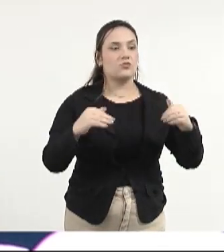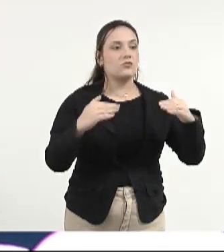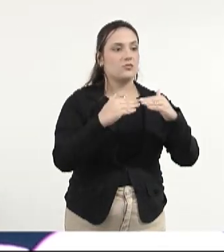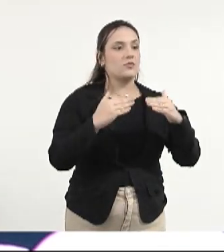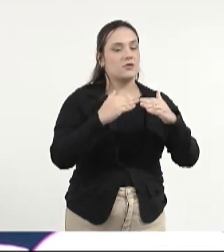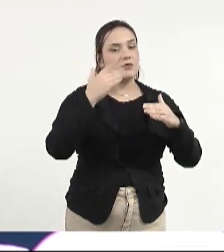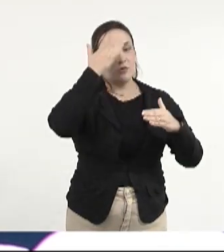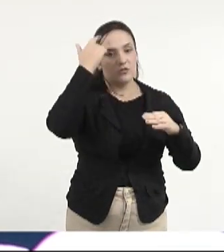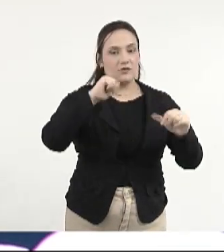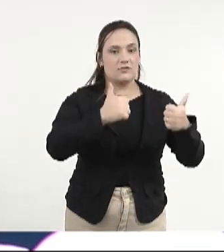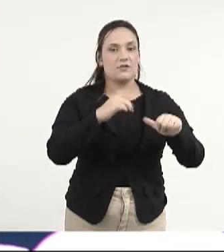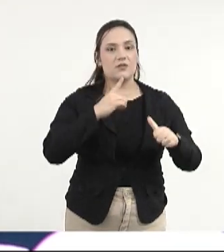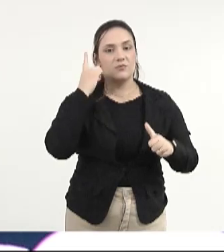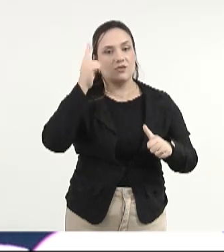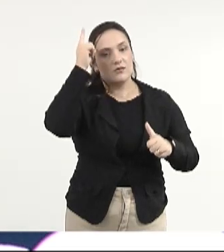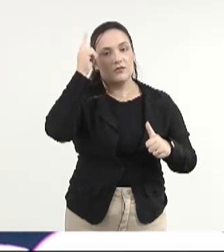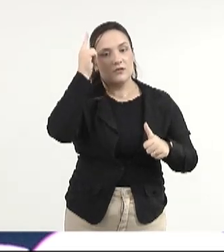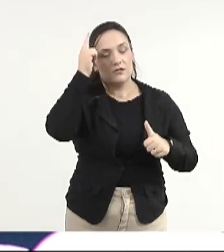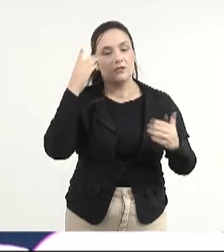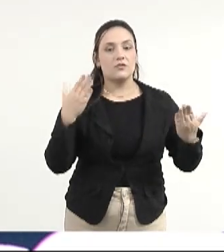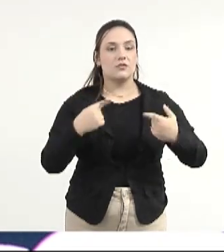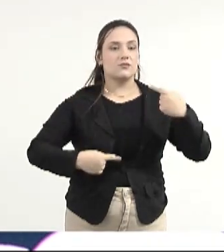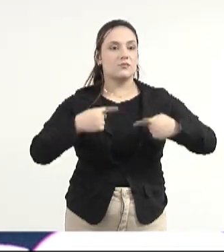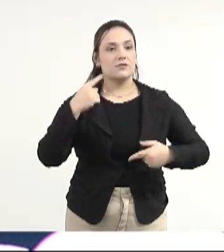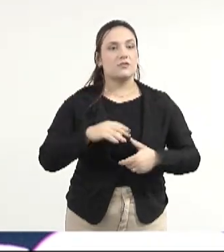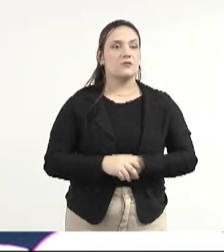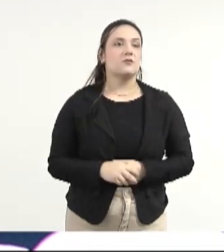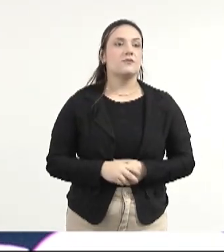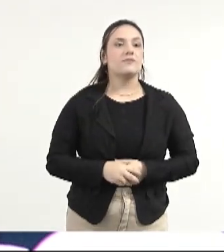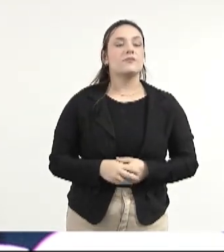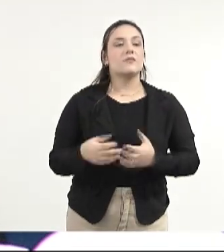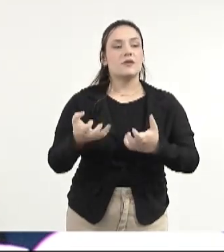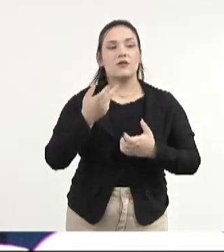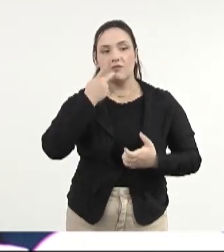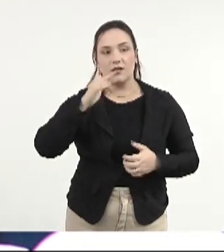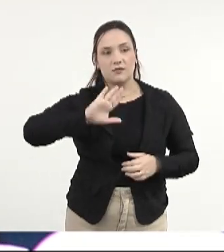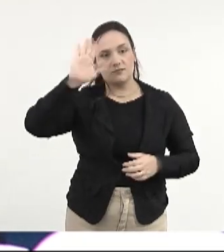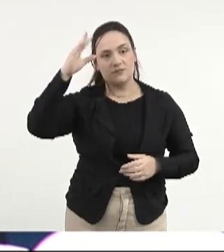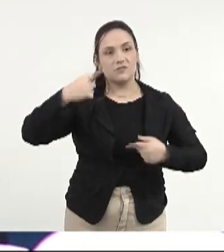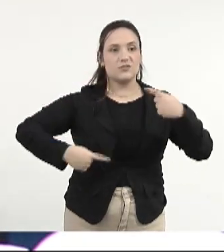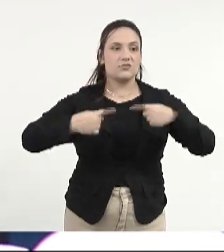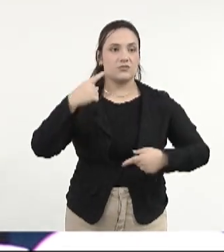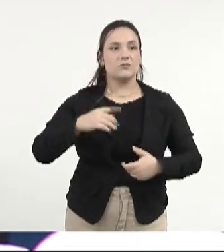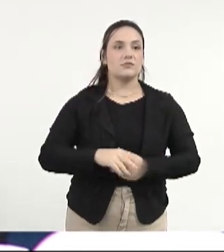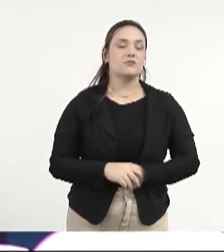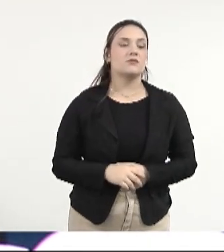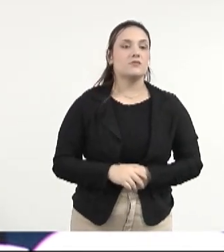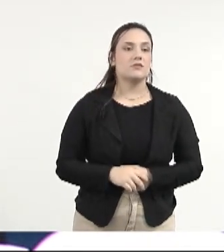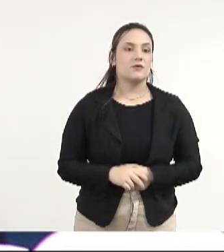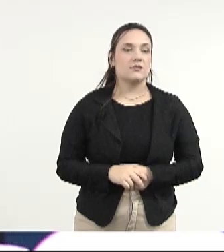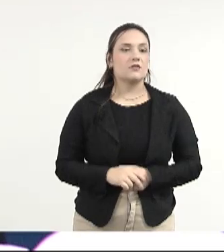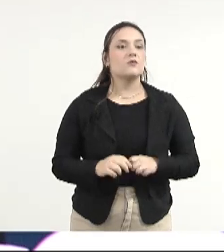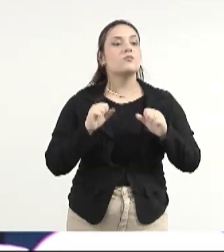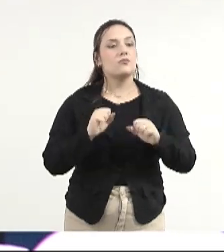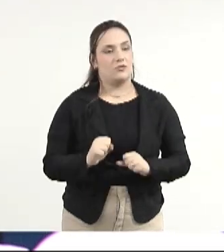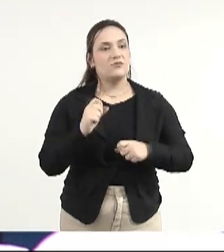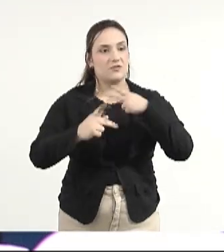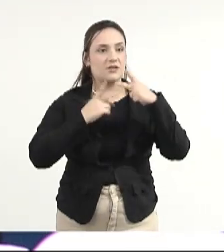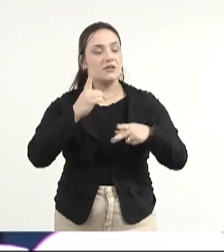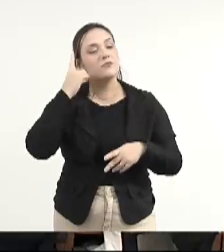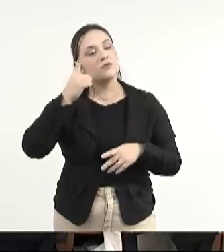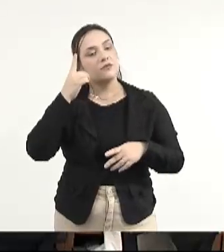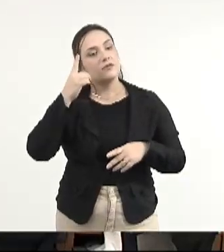unanimidade, relator deputado Lídio Lopes. Em discussão? Em discussão, gostaria de discutir, senhor presidente. O senhor pode discutir, deputado